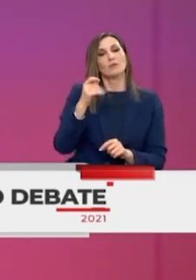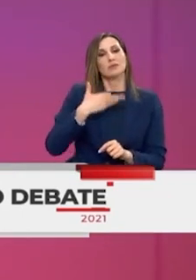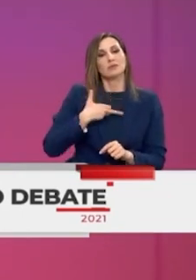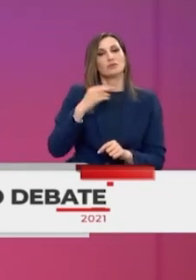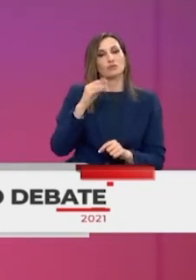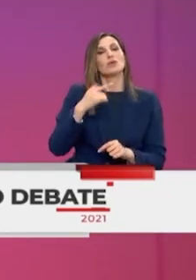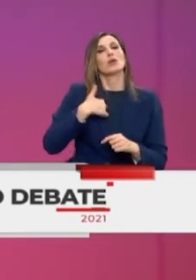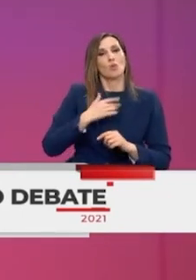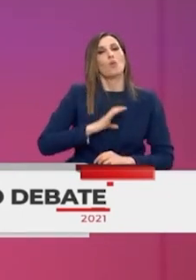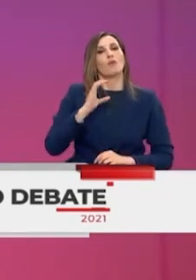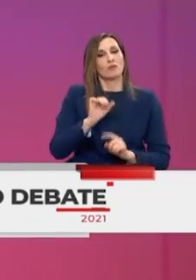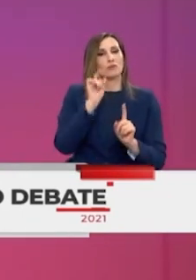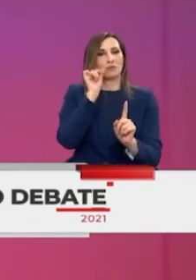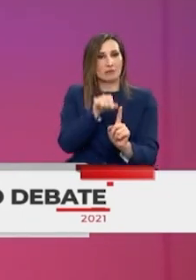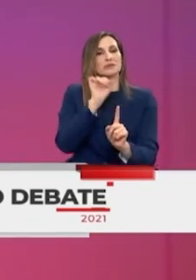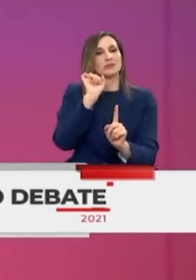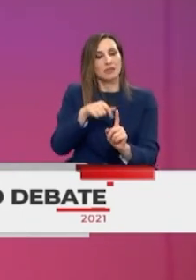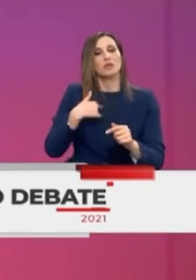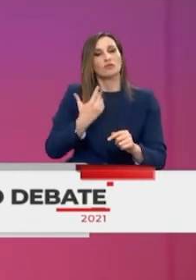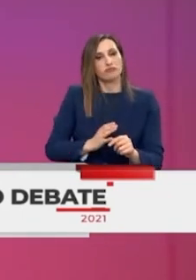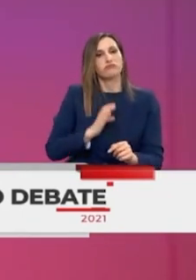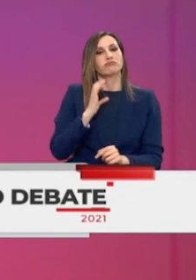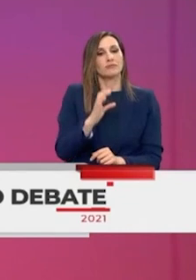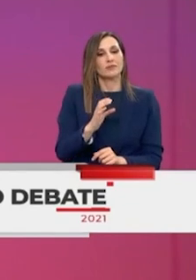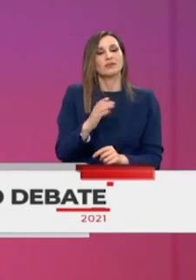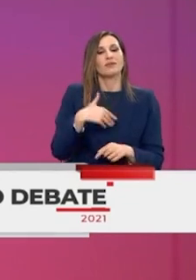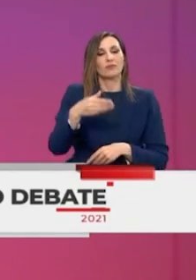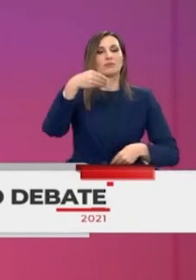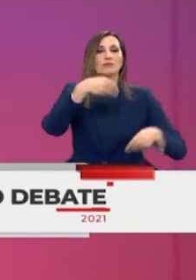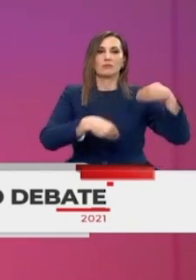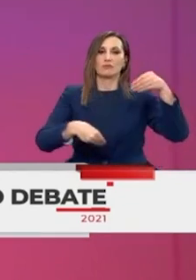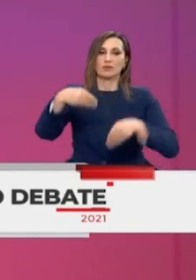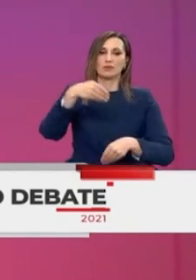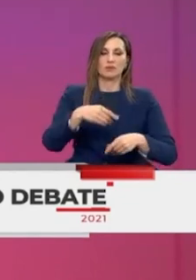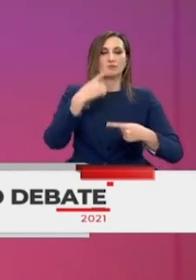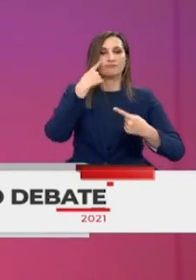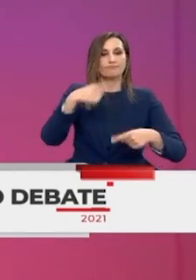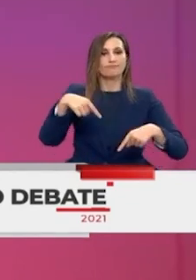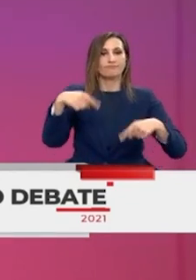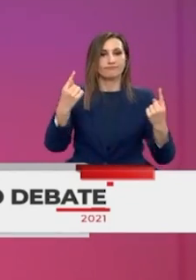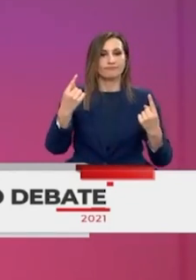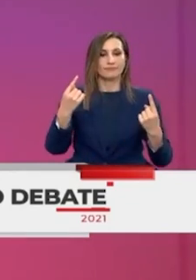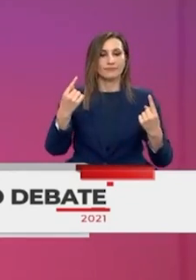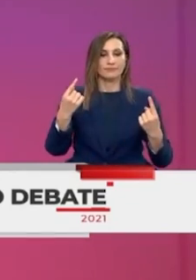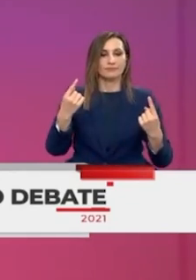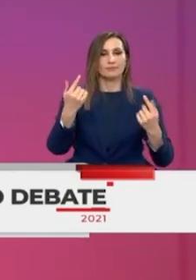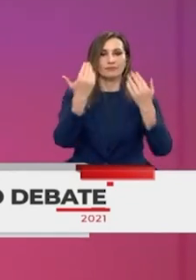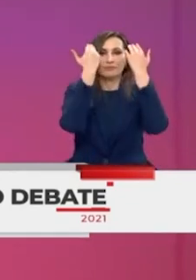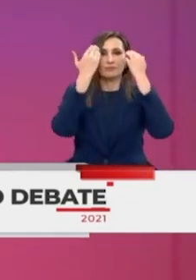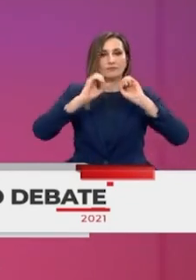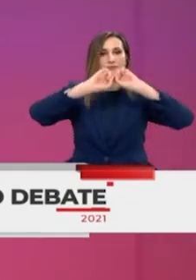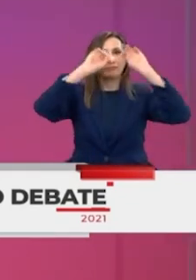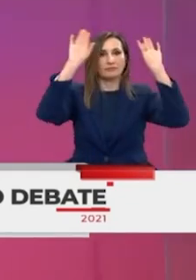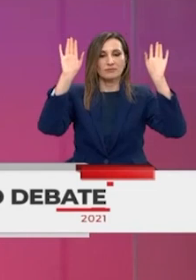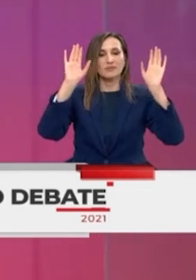absolutamente. E vou com confiança às eleições, apresentando-me com clareza,